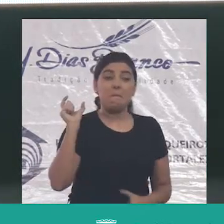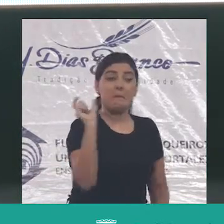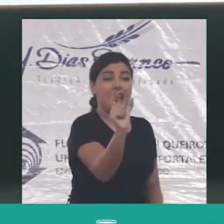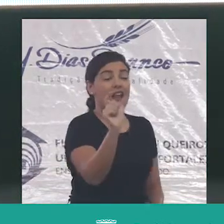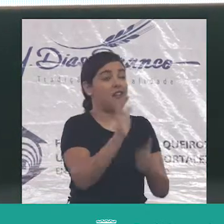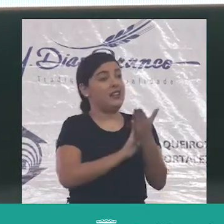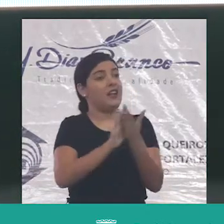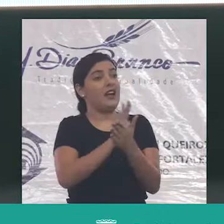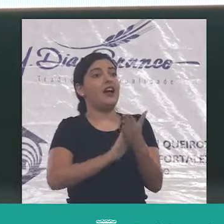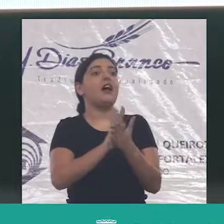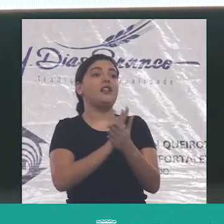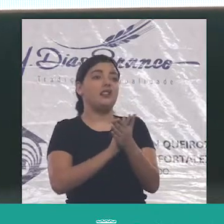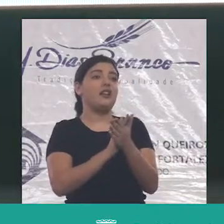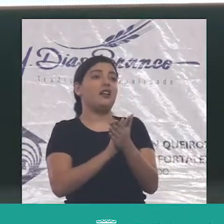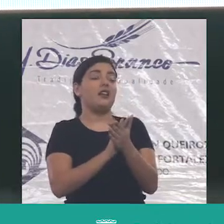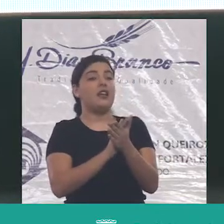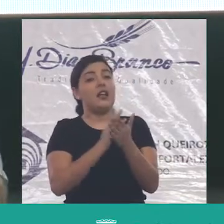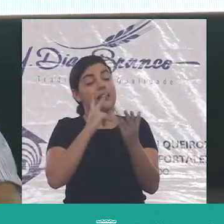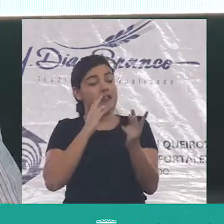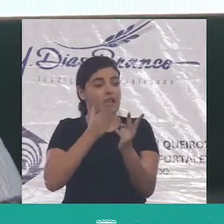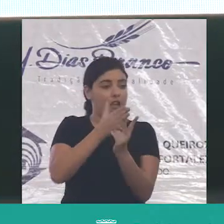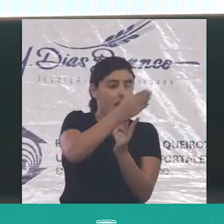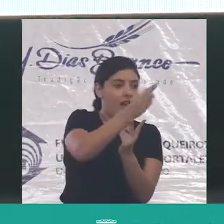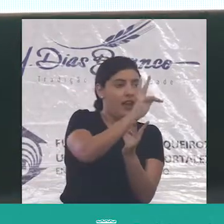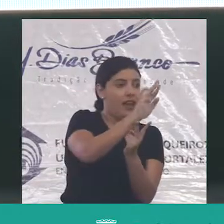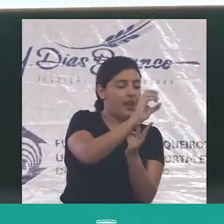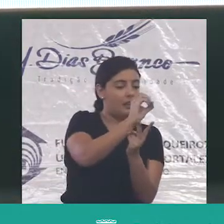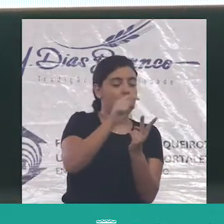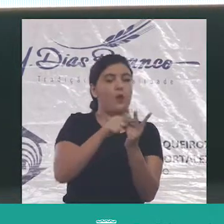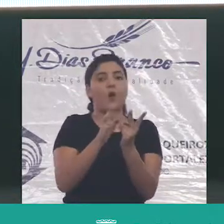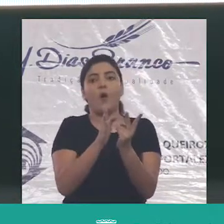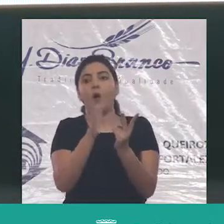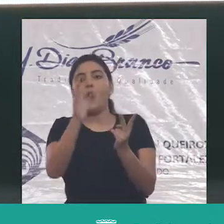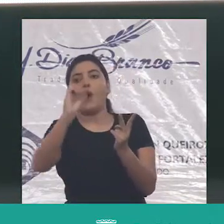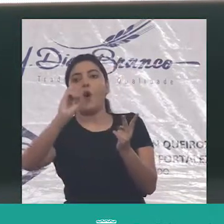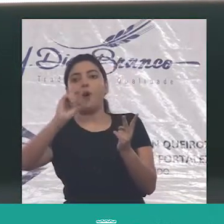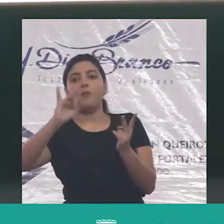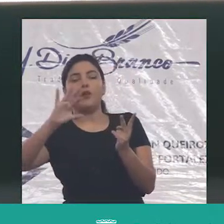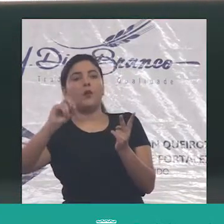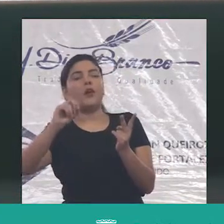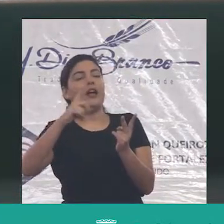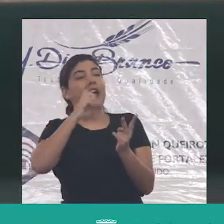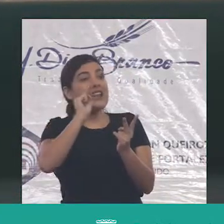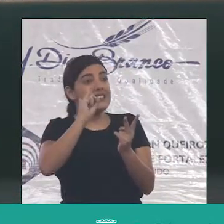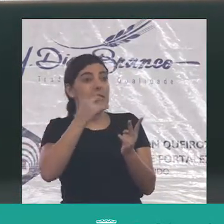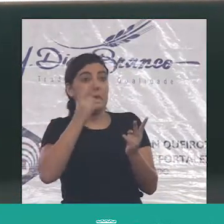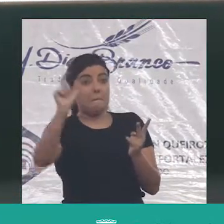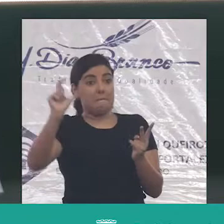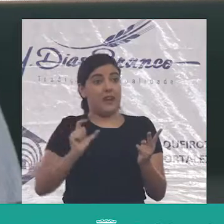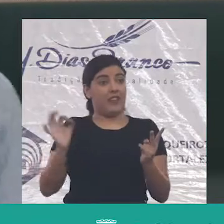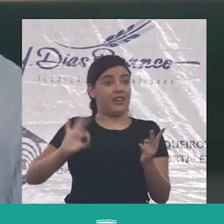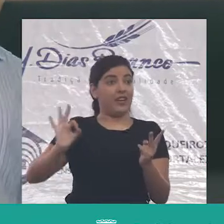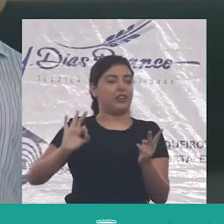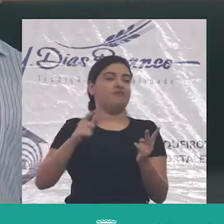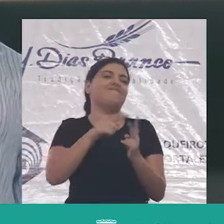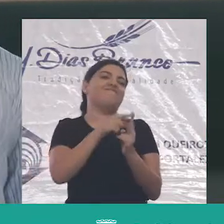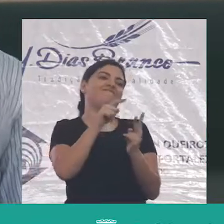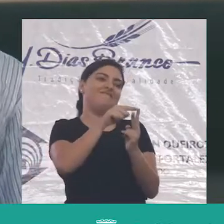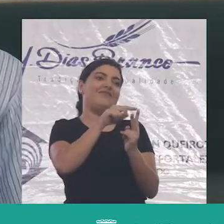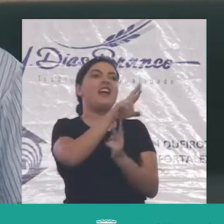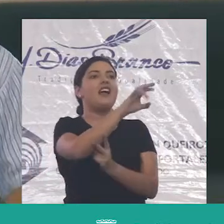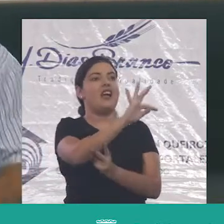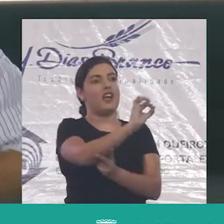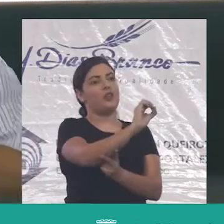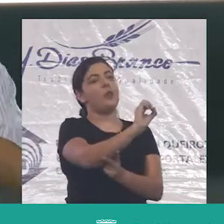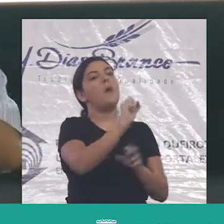nenhuma falando se é reto ou se é oblíquo, você faz de conta que ele é reto. Então, a palavra reto, ela é uma